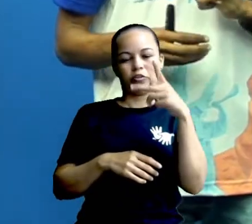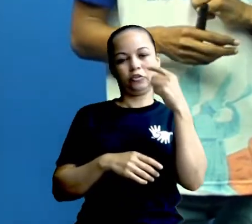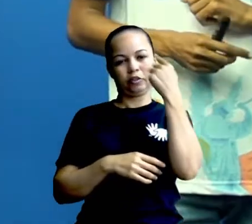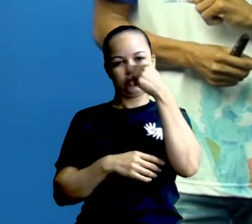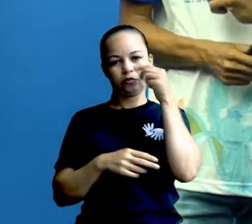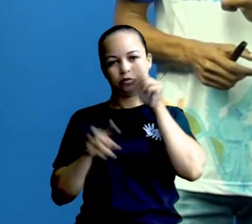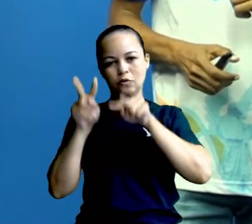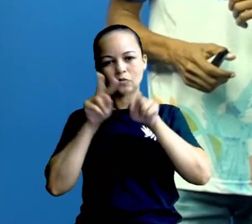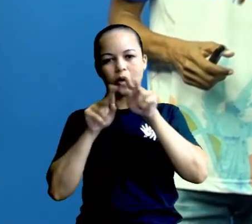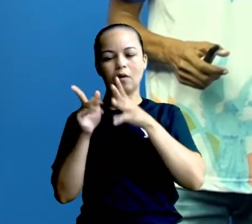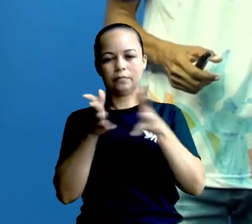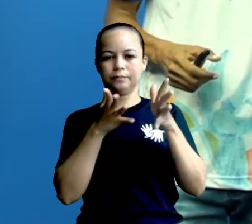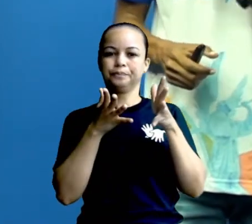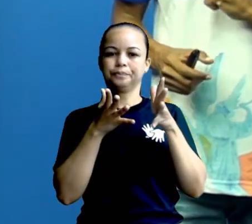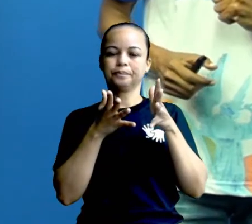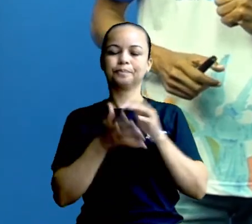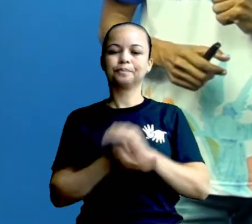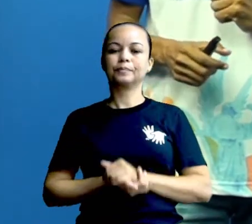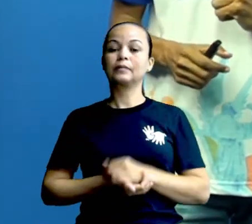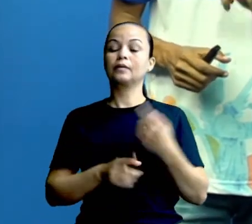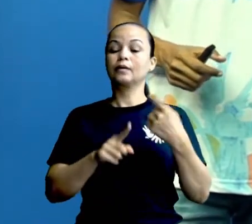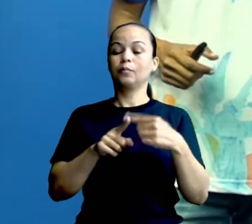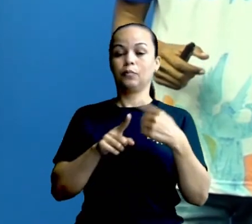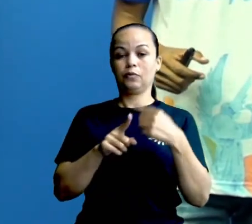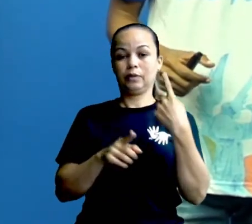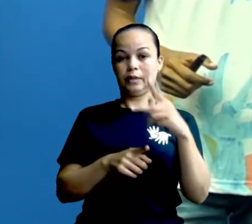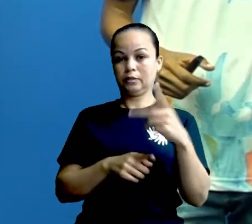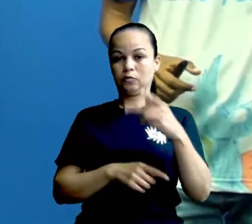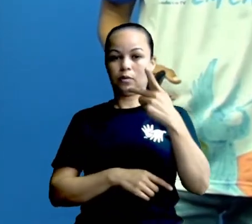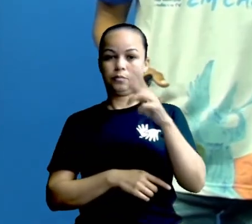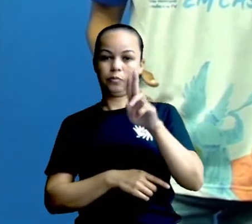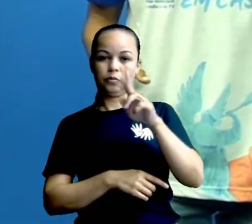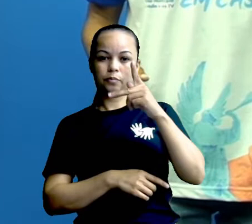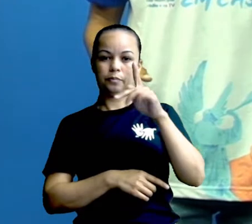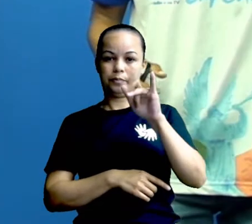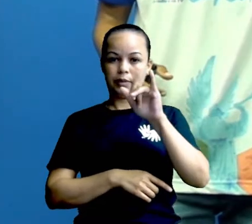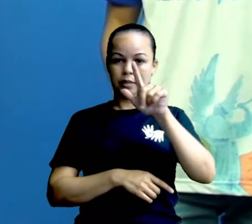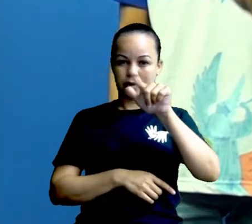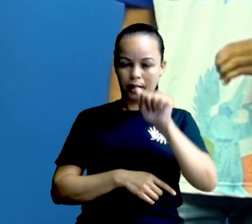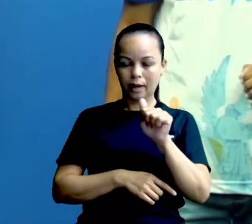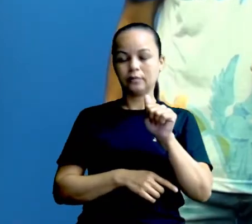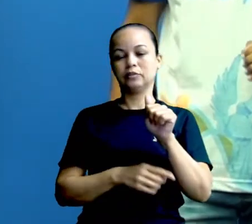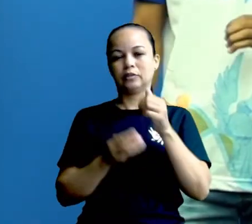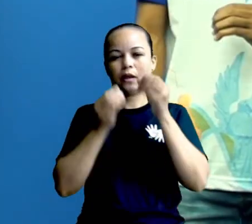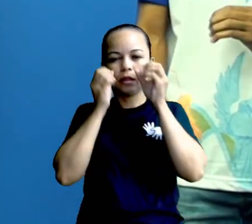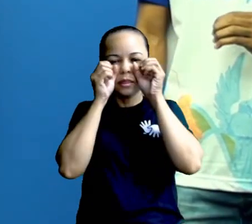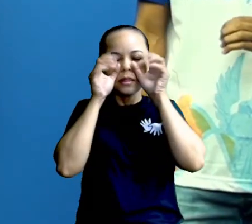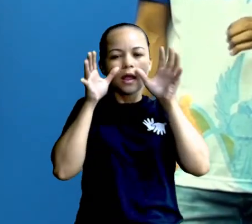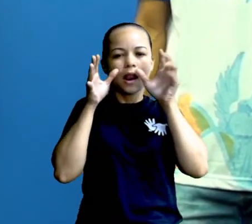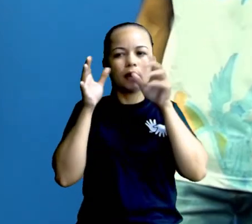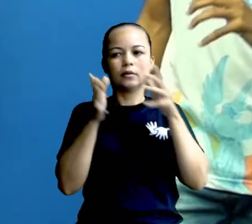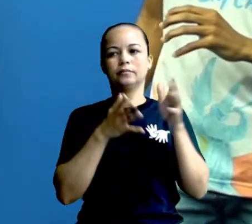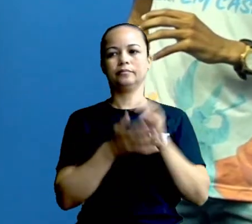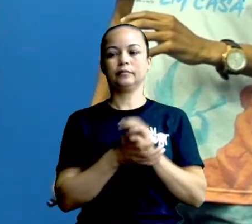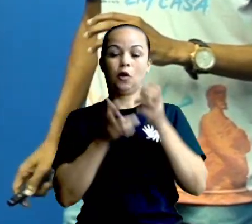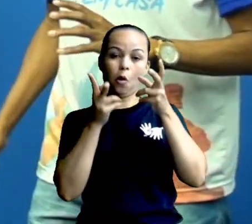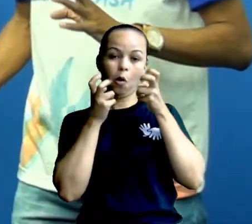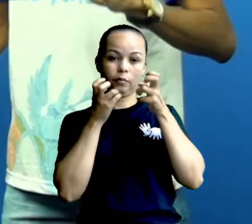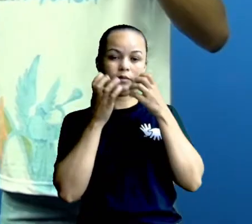muito forte que chega até os seus olhos. Você se incomoda logo. Então é por quê? Porque a sua pupila está muito dilatada.